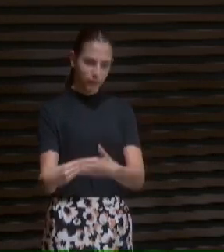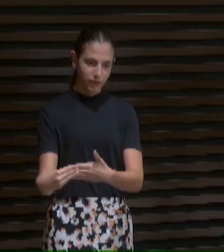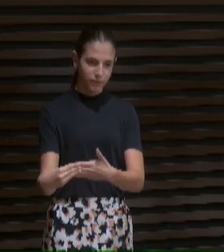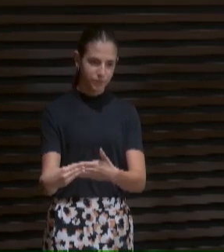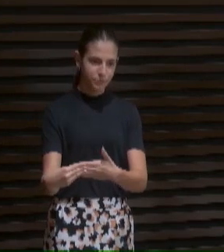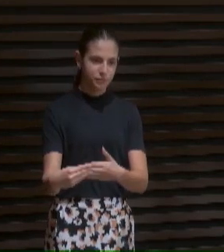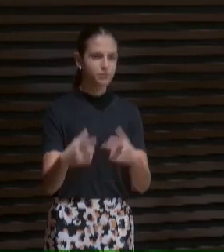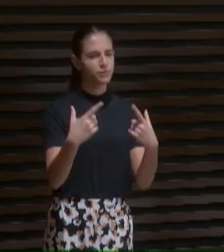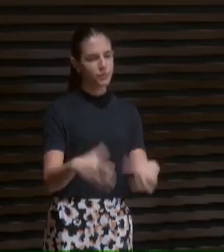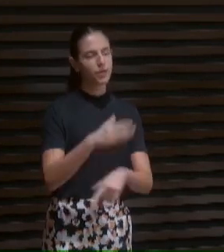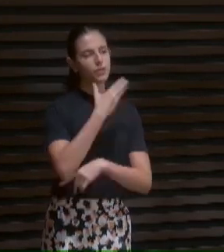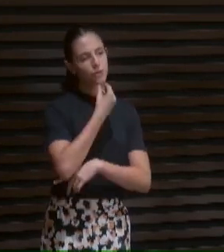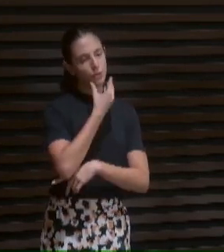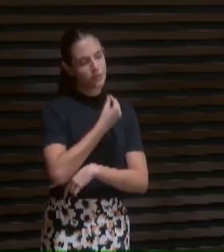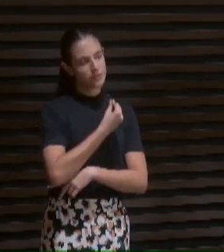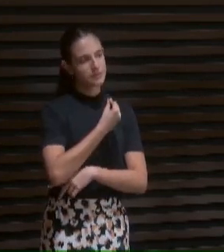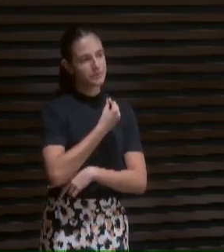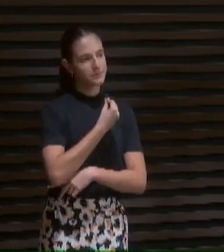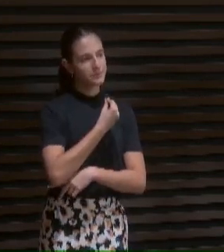Cadê os homens?